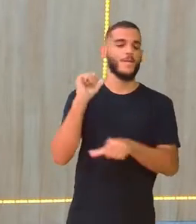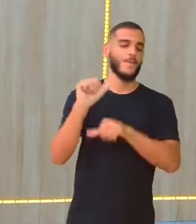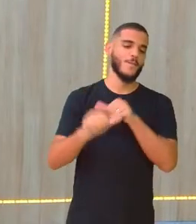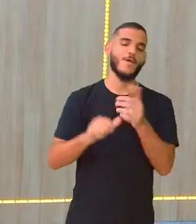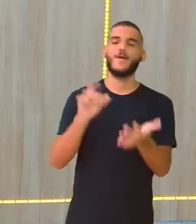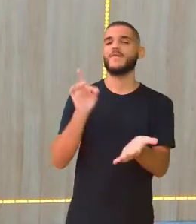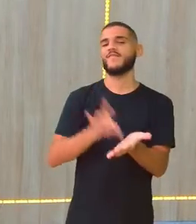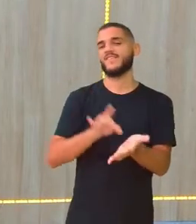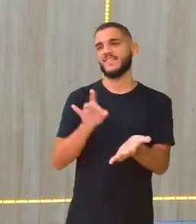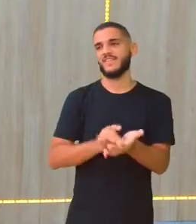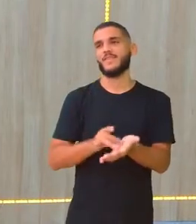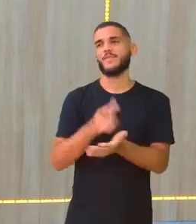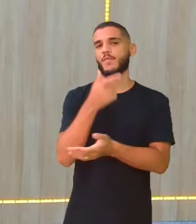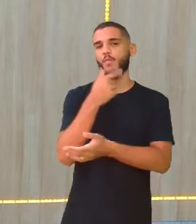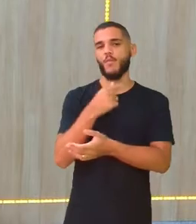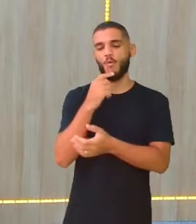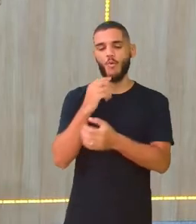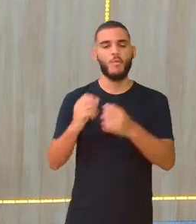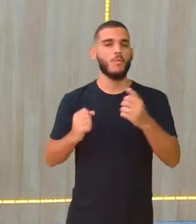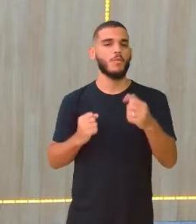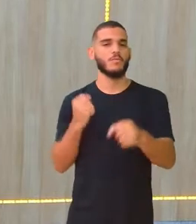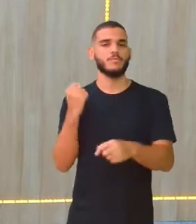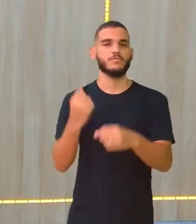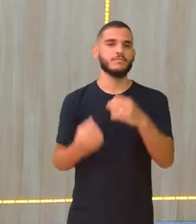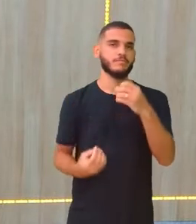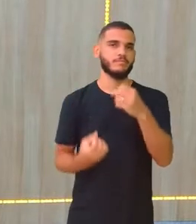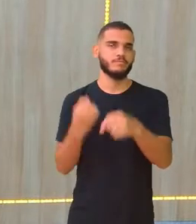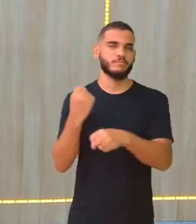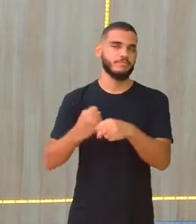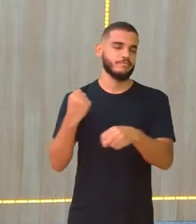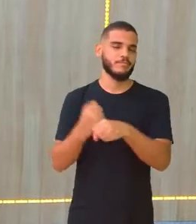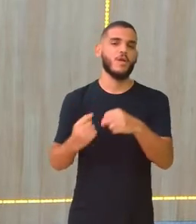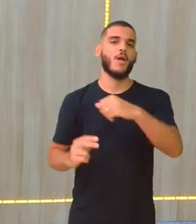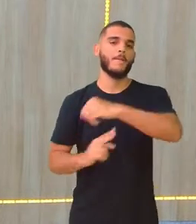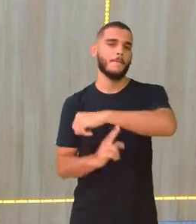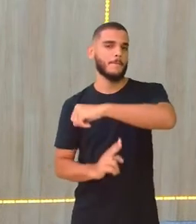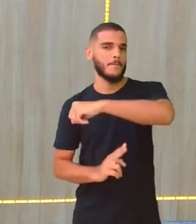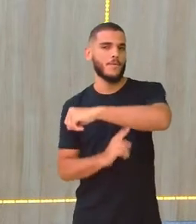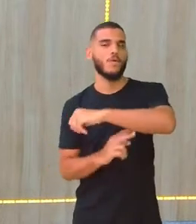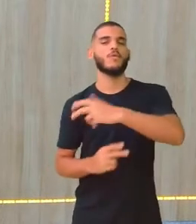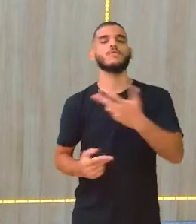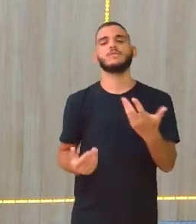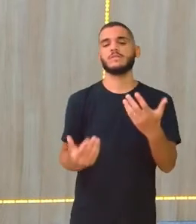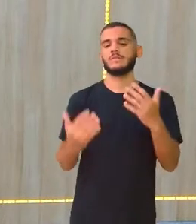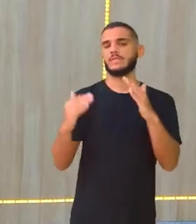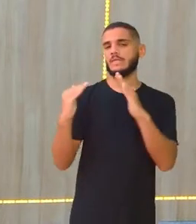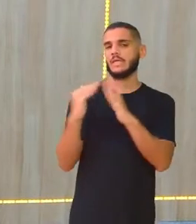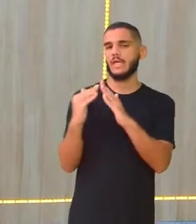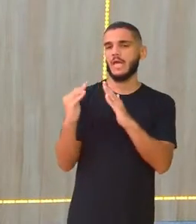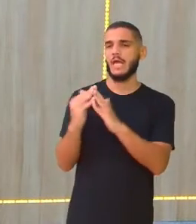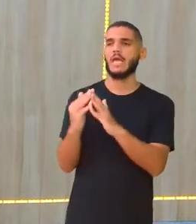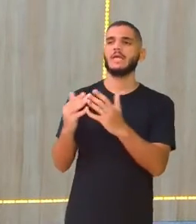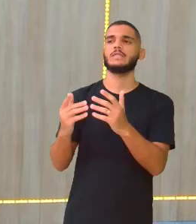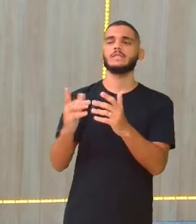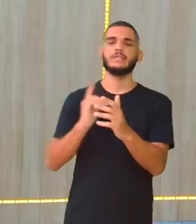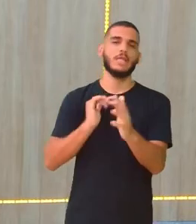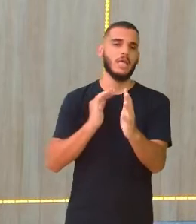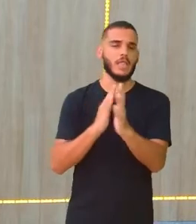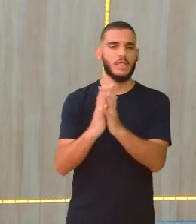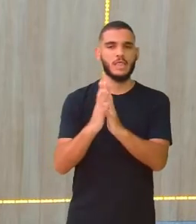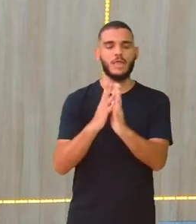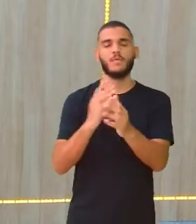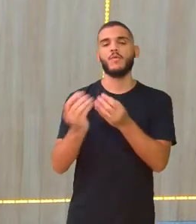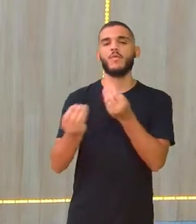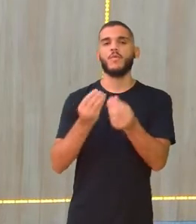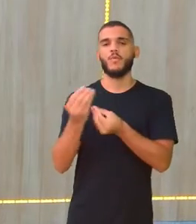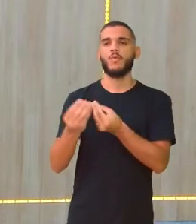aí chega ali o homem, constrói uma ponte, começa a construir ali casas. Aí tem aquela dinâmica urbana de passar